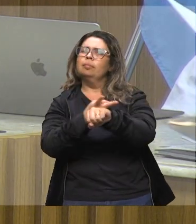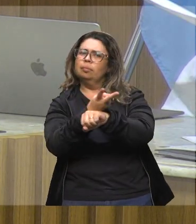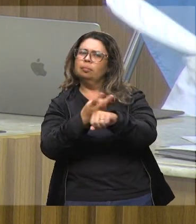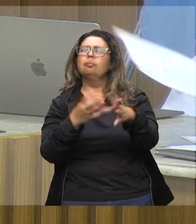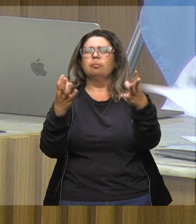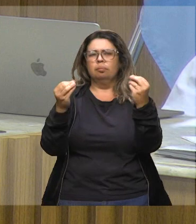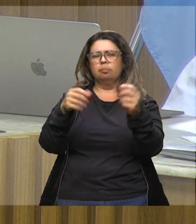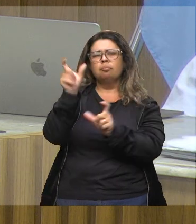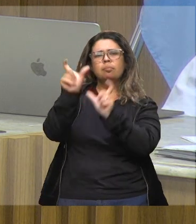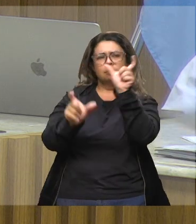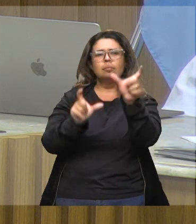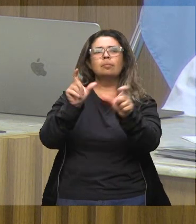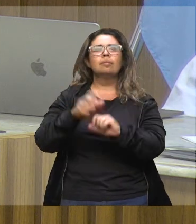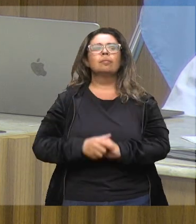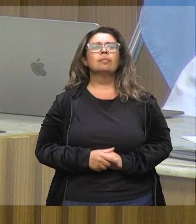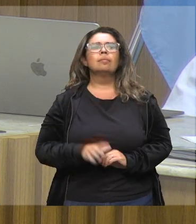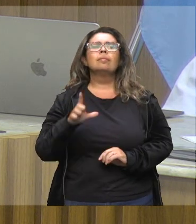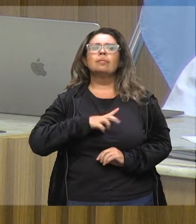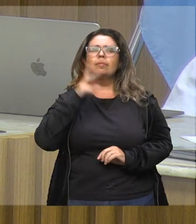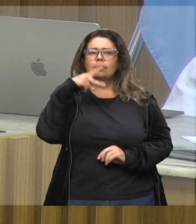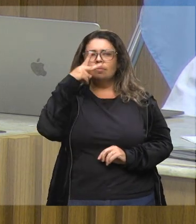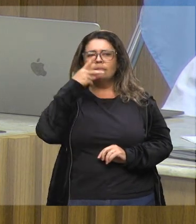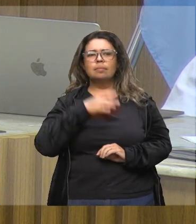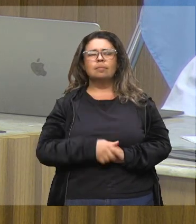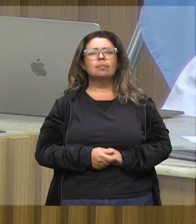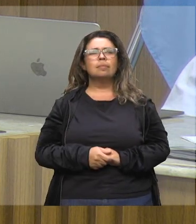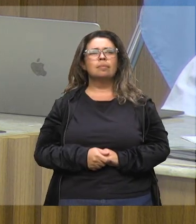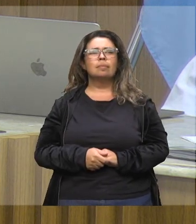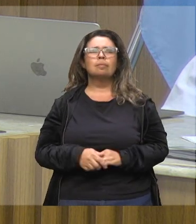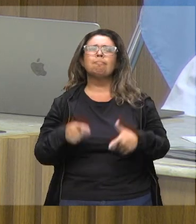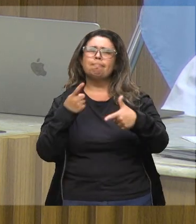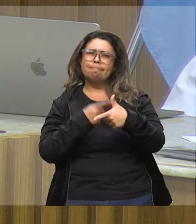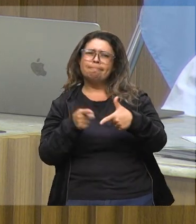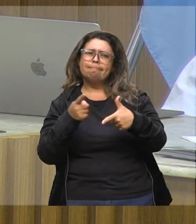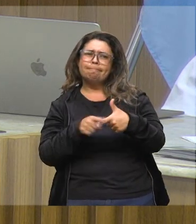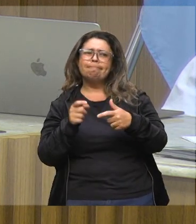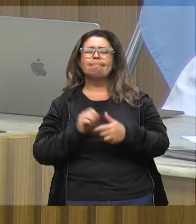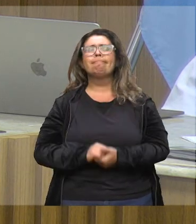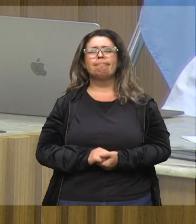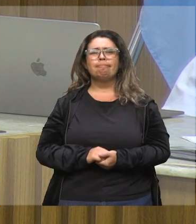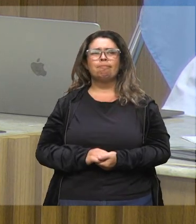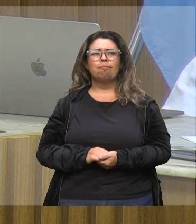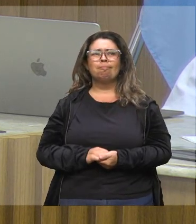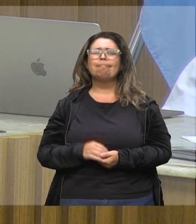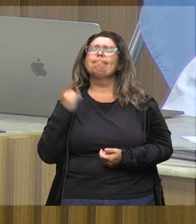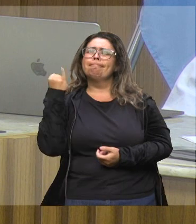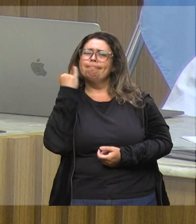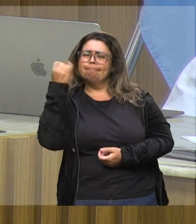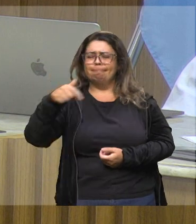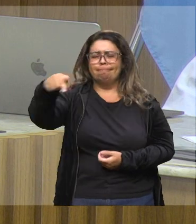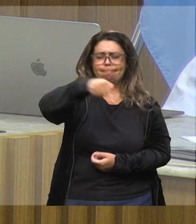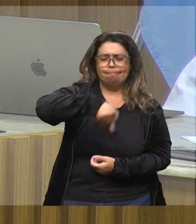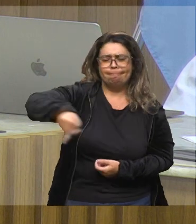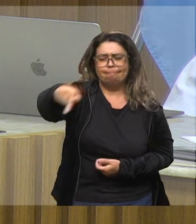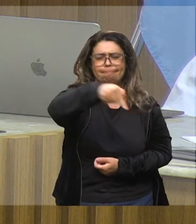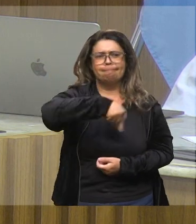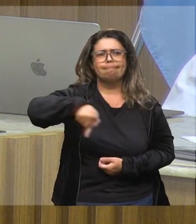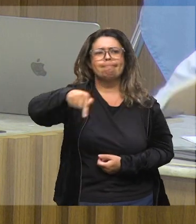aí alegado uma situação complicada, principalmente nas rotatórias.